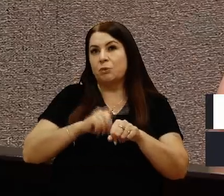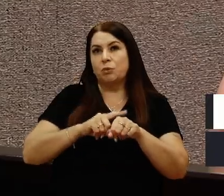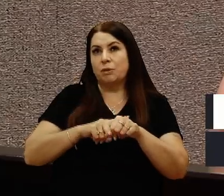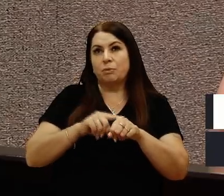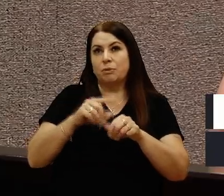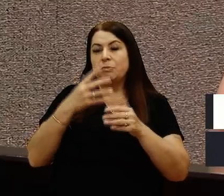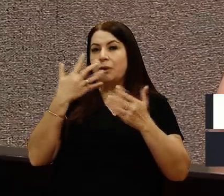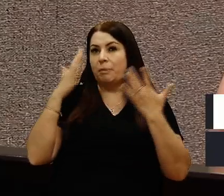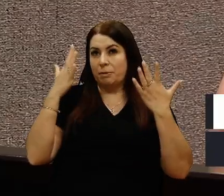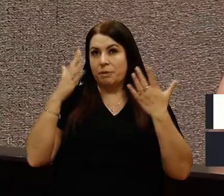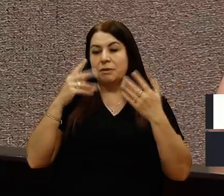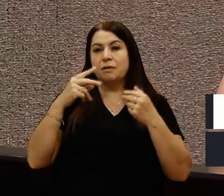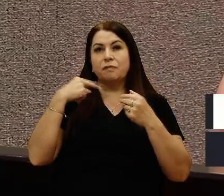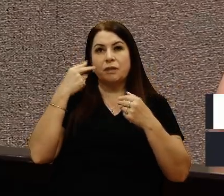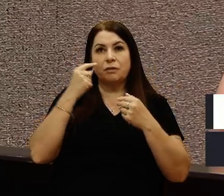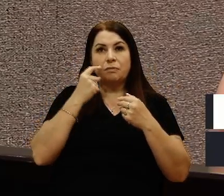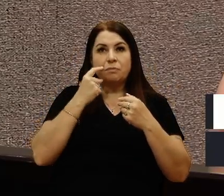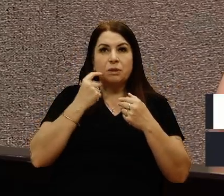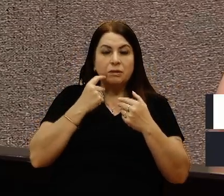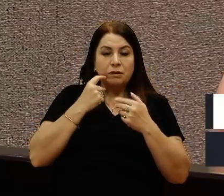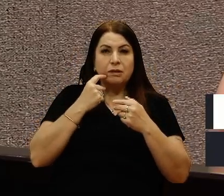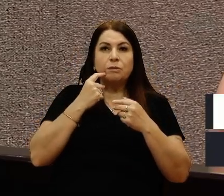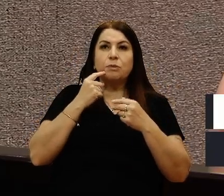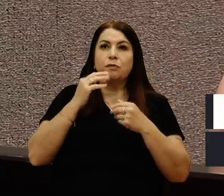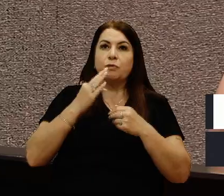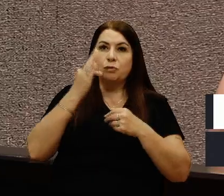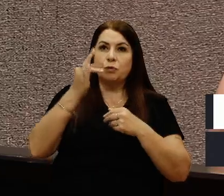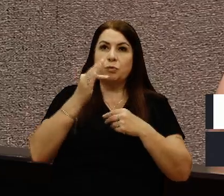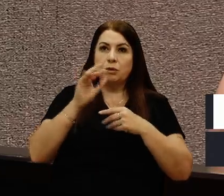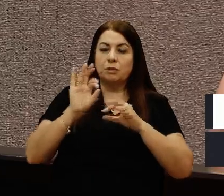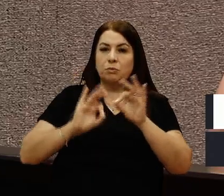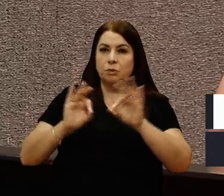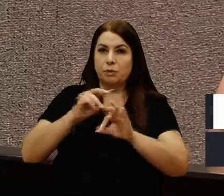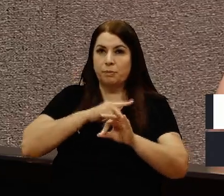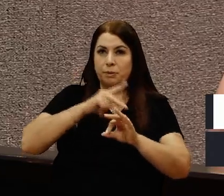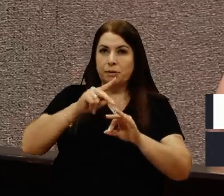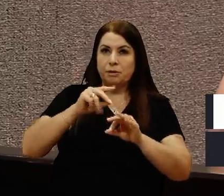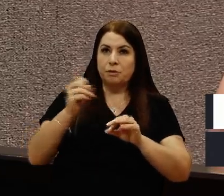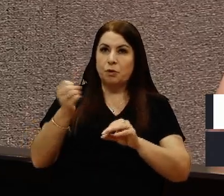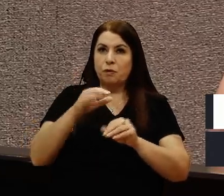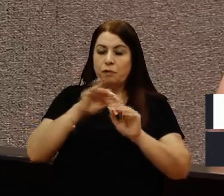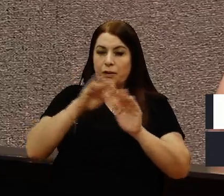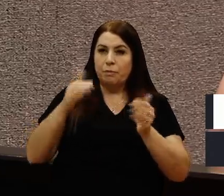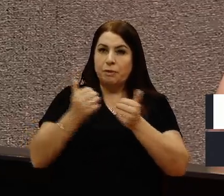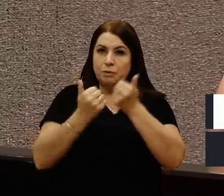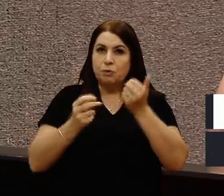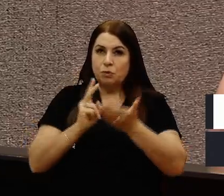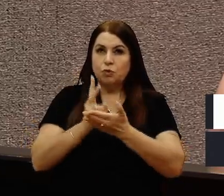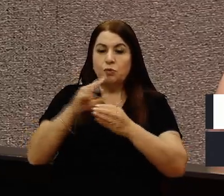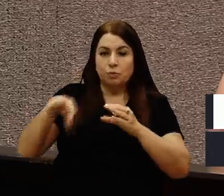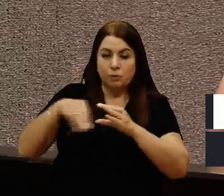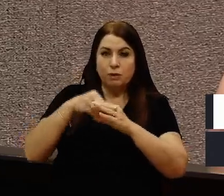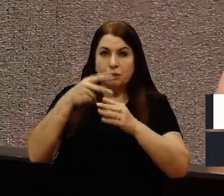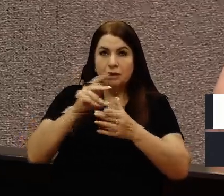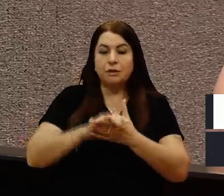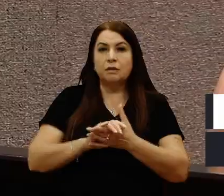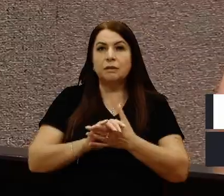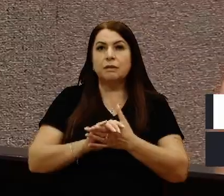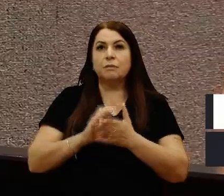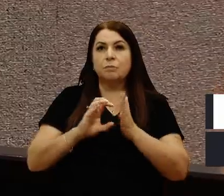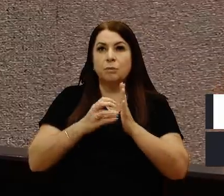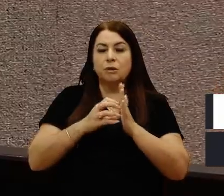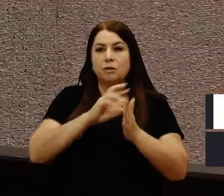mas parabenizar também o vereador Petrini pela futura condução com a nova mesa diretora, que o senhor inclusive permanece nela, né? Também o nosso partido